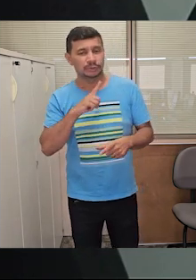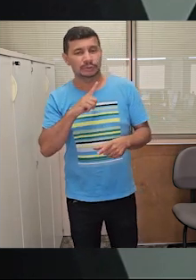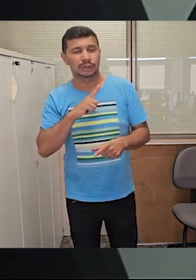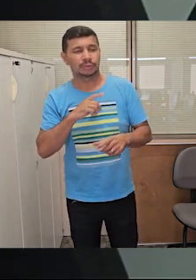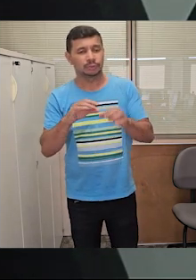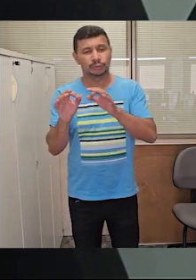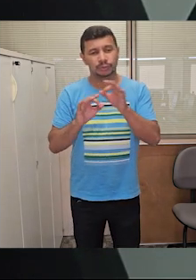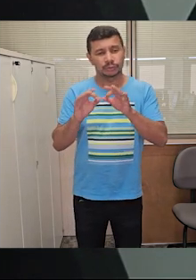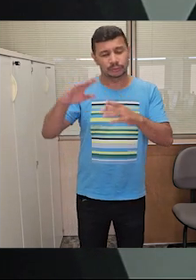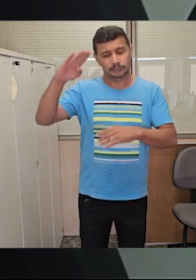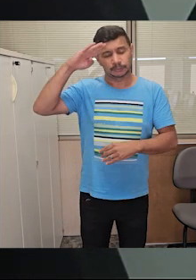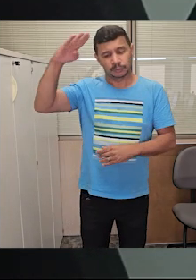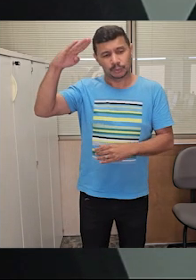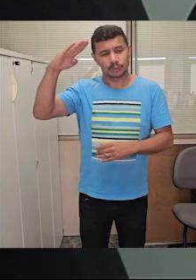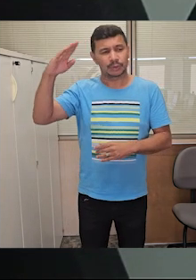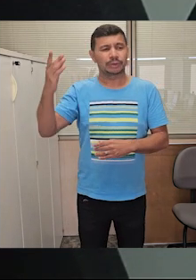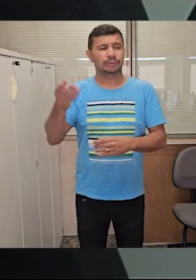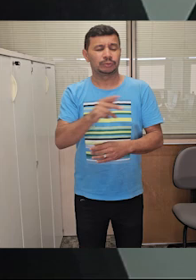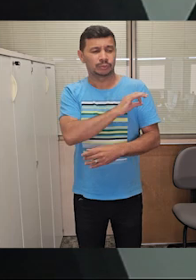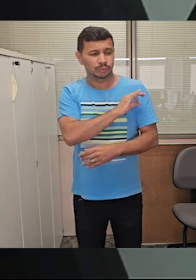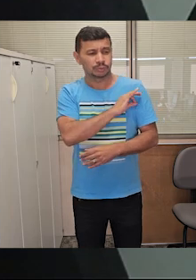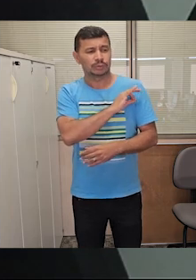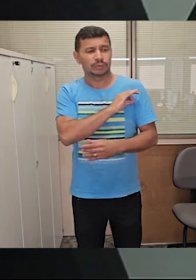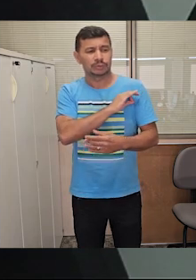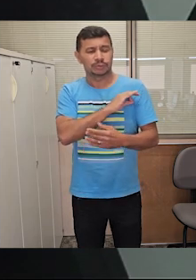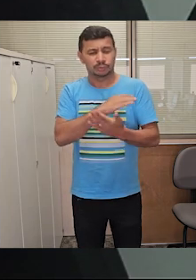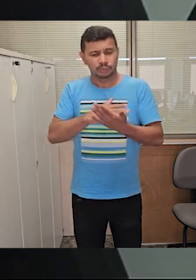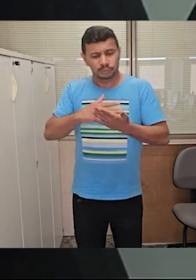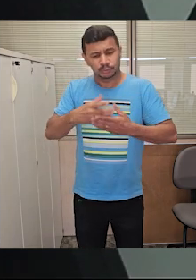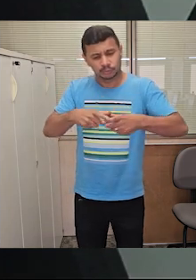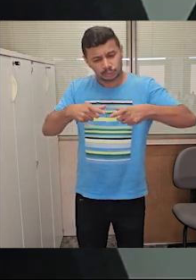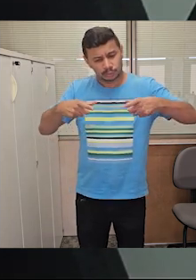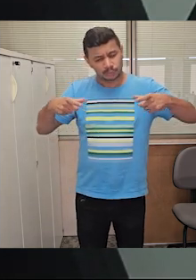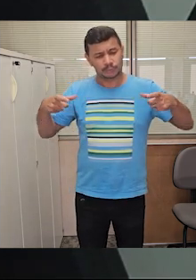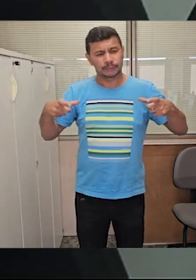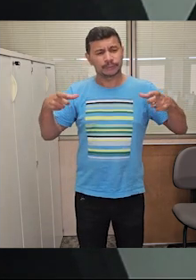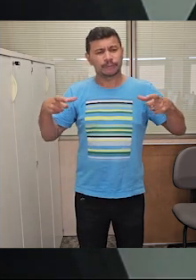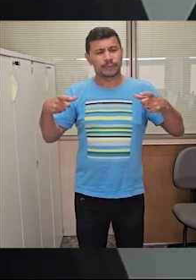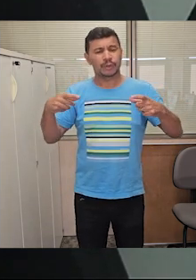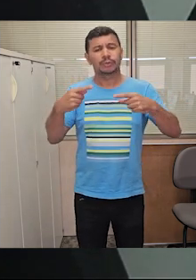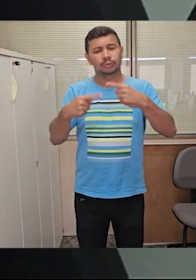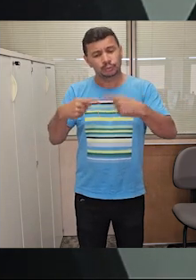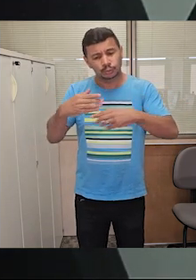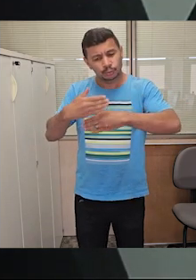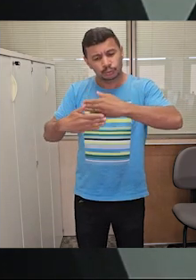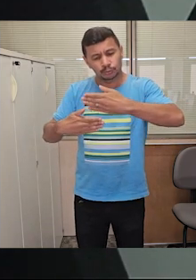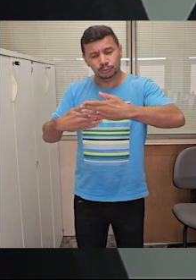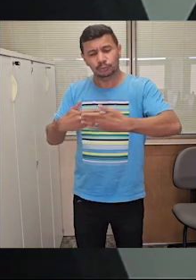a superação da ditadura militar foi uma superação negociada por